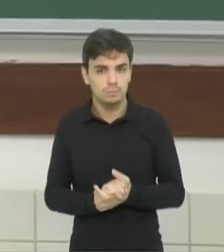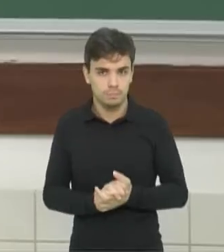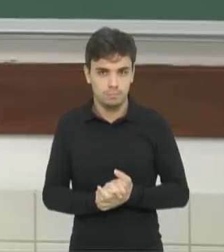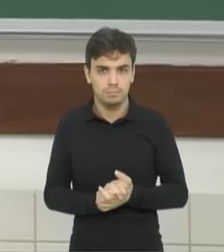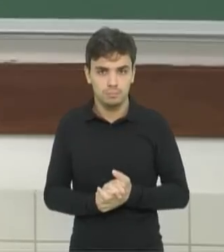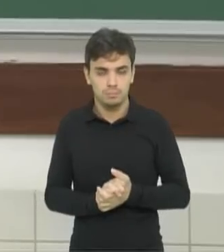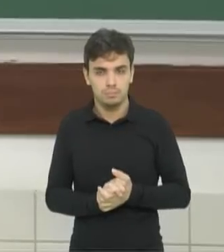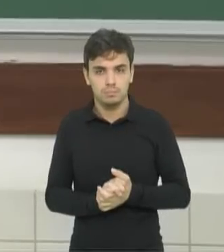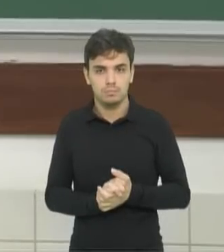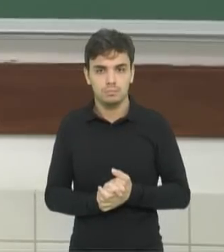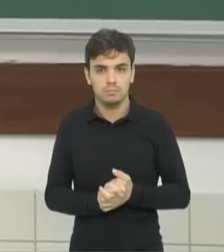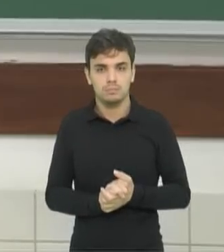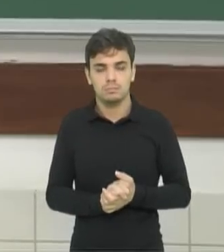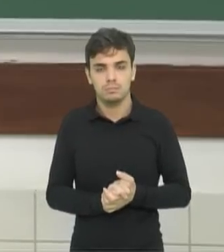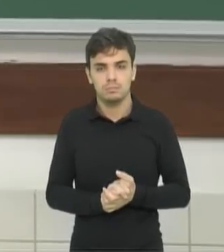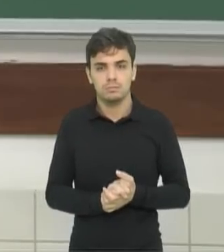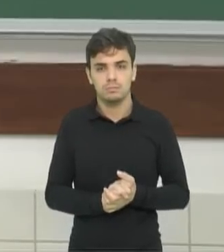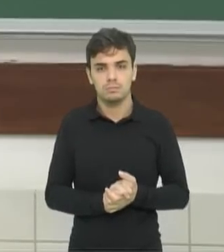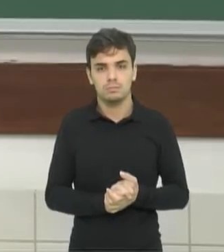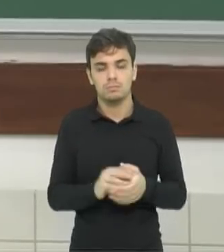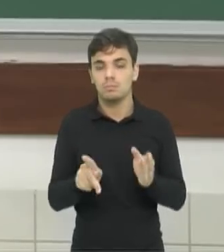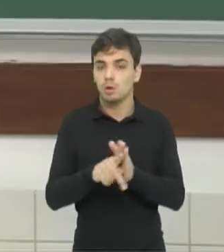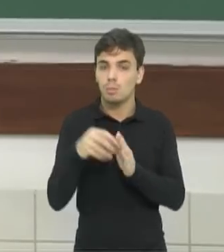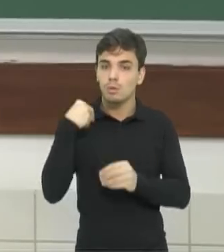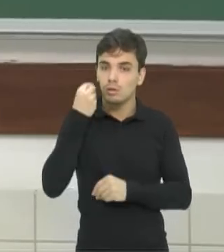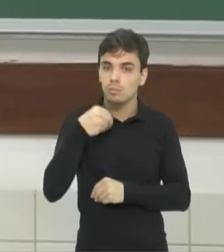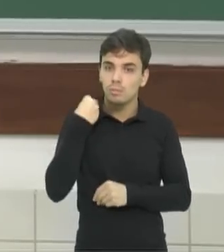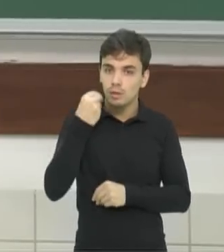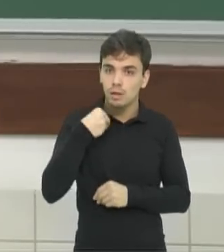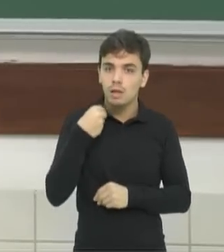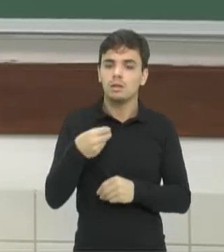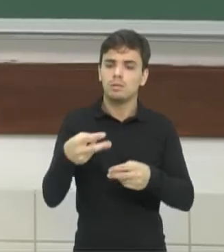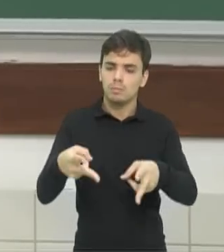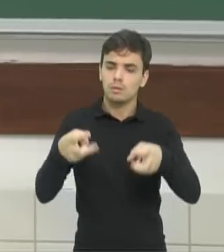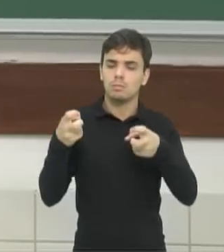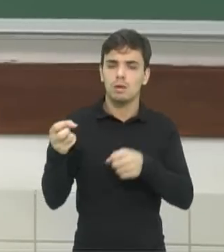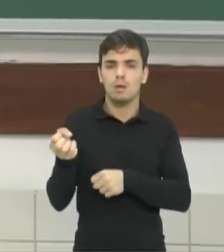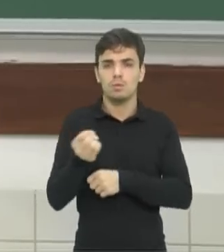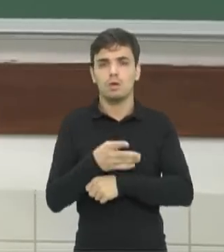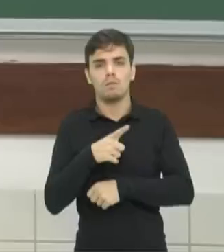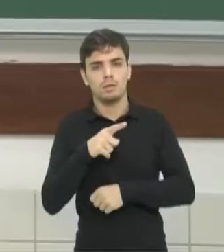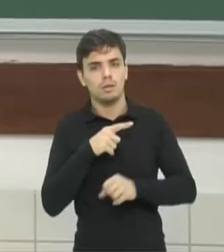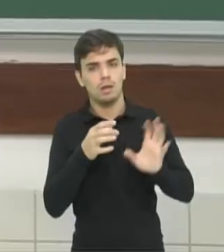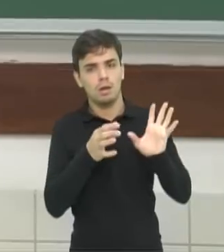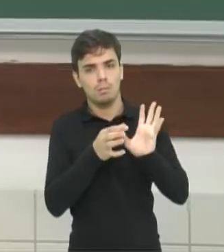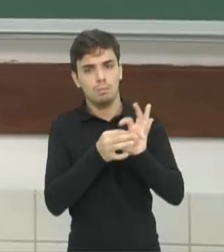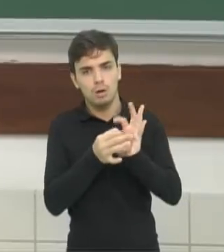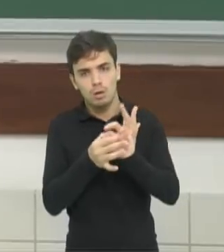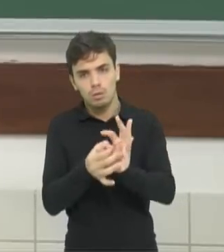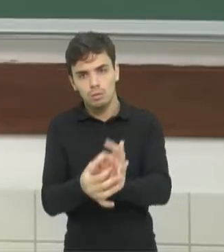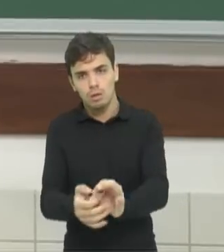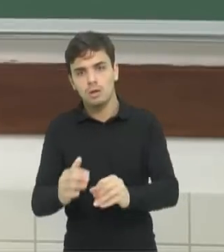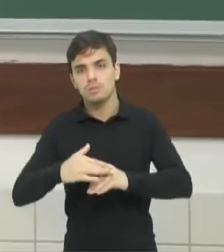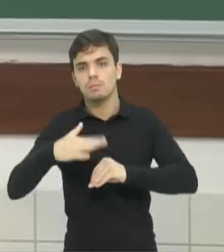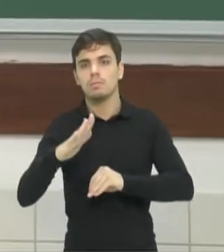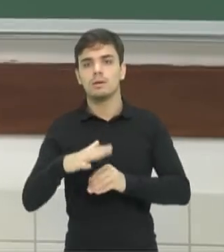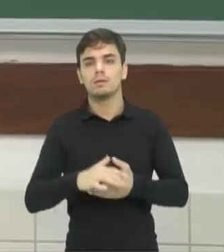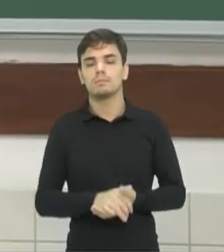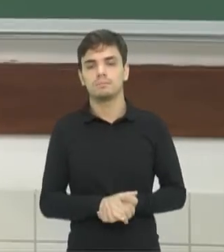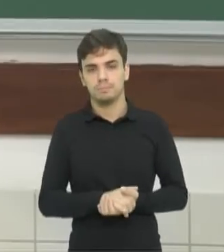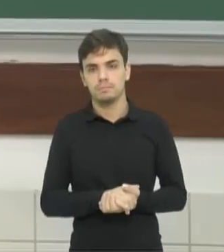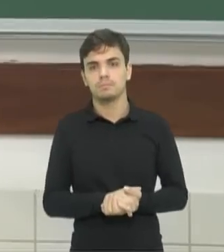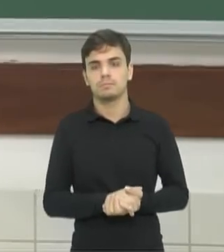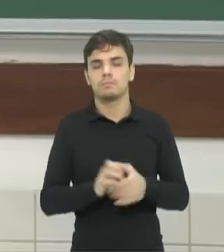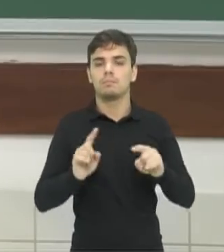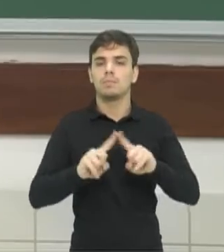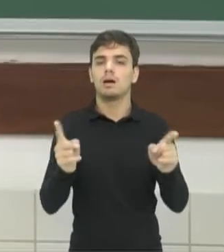questão de, digamos, experiências novas, porém, existe um contexto, um conteúdo a mais. O